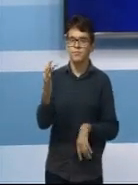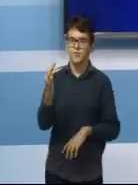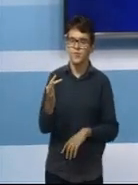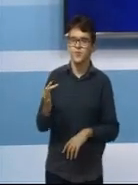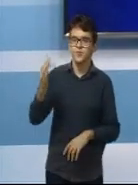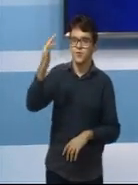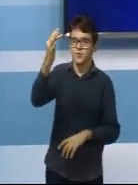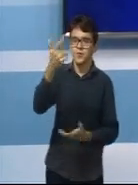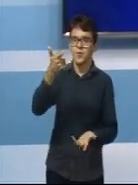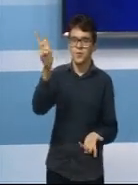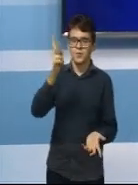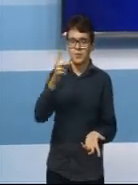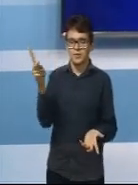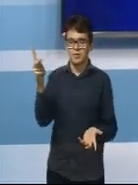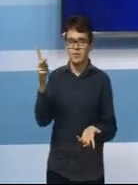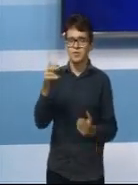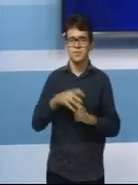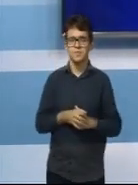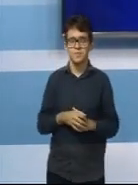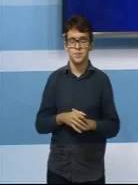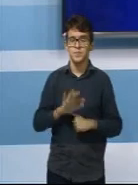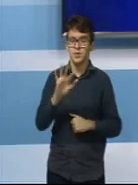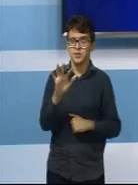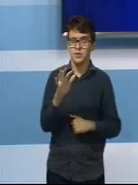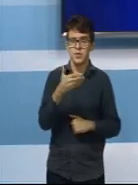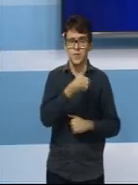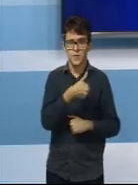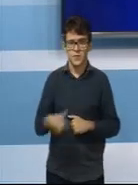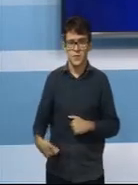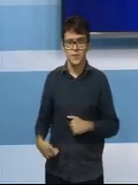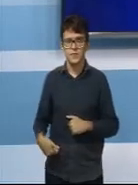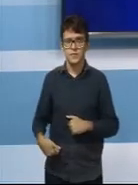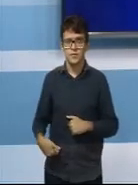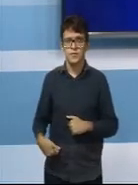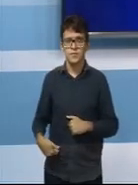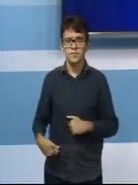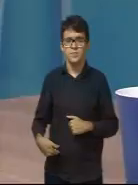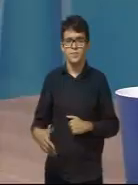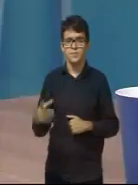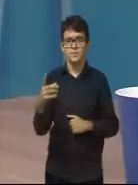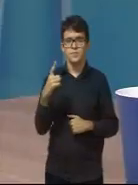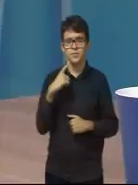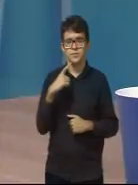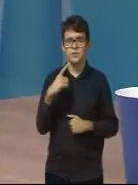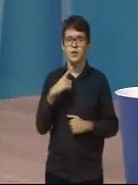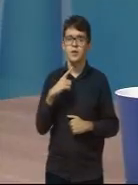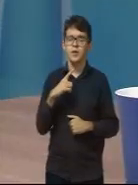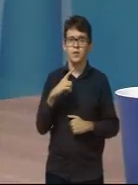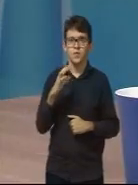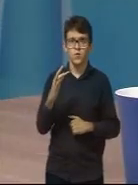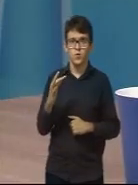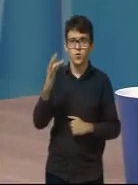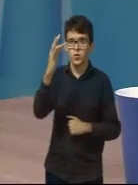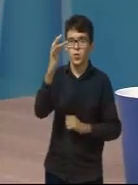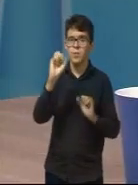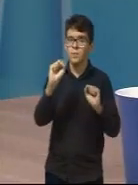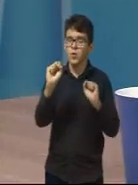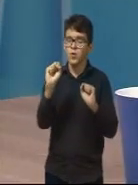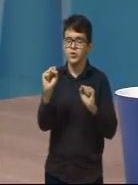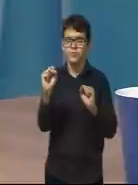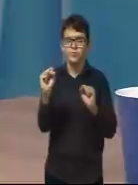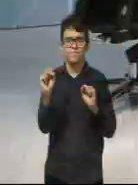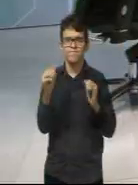certamente, pelo menos há uma probabilidade, pelo quadro que está colocado, de divergir dessa